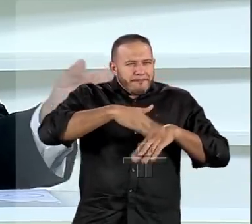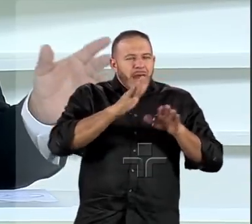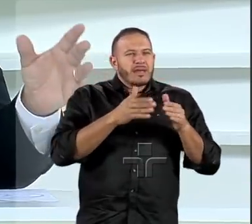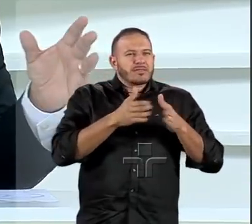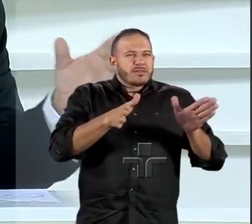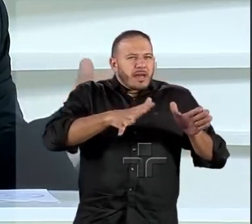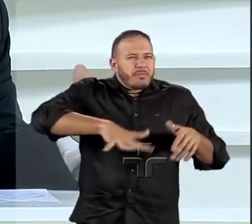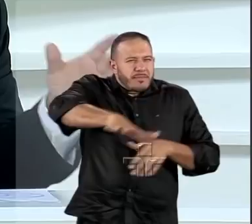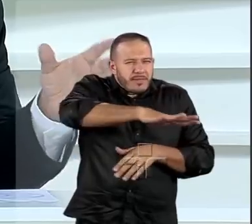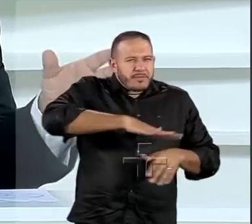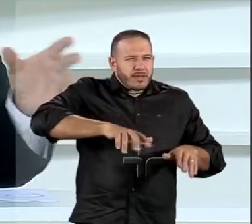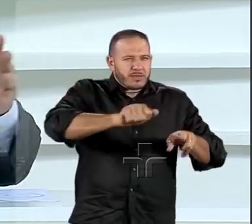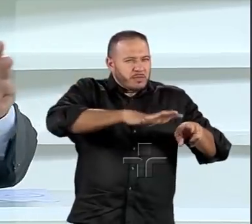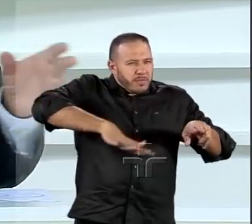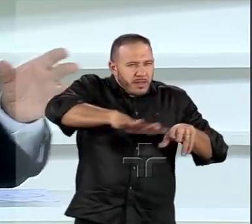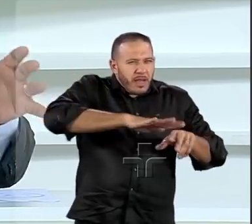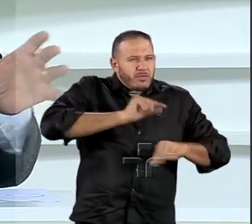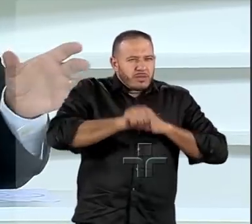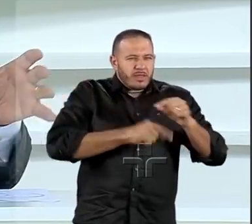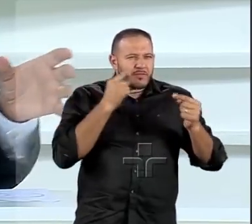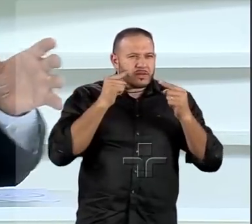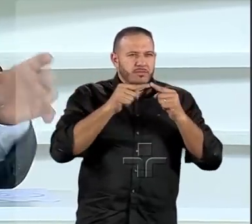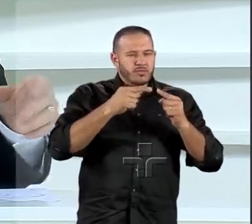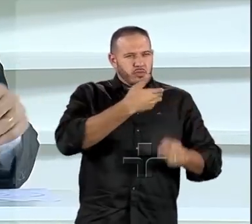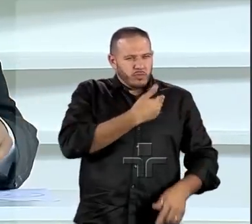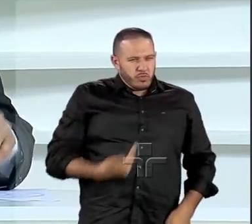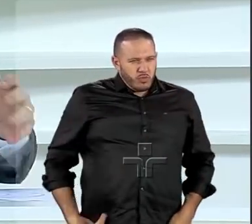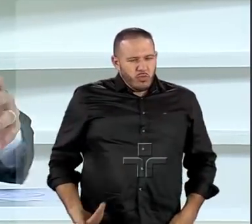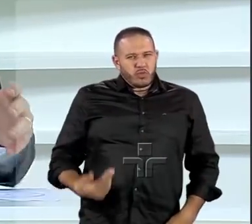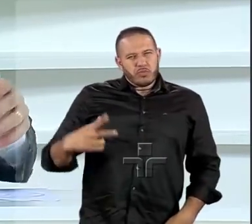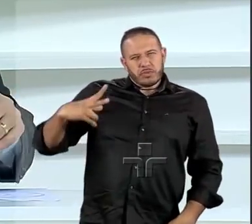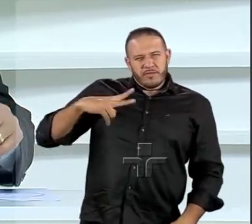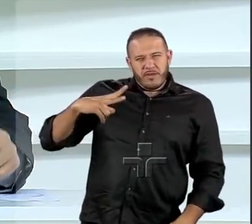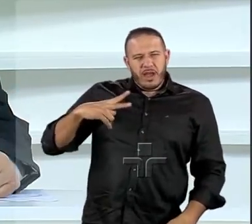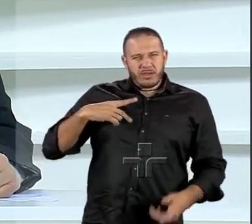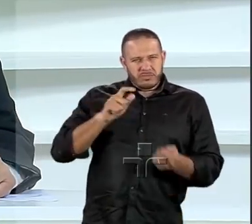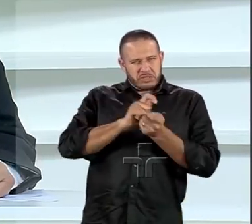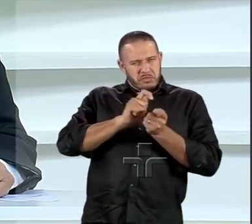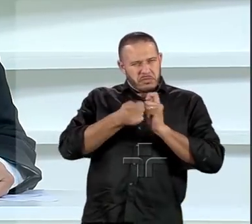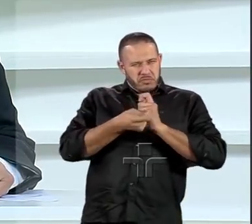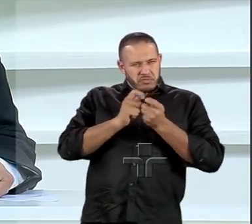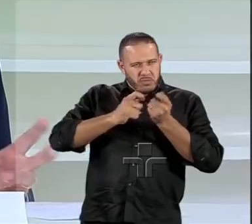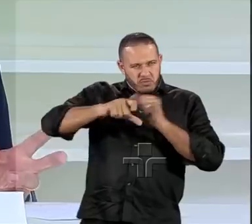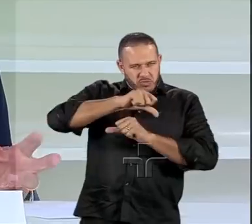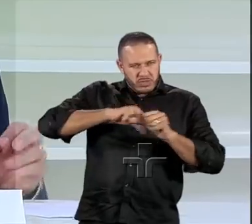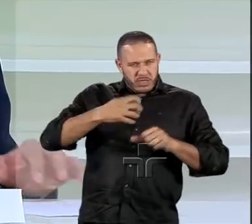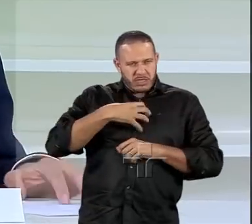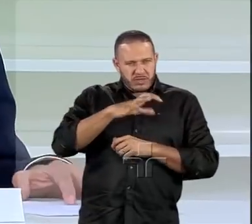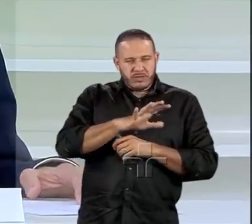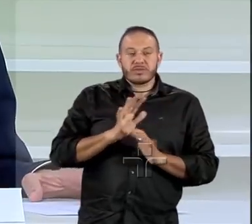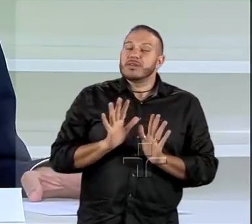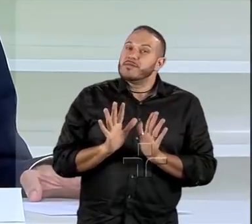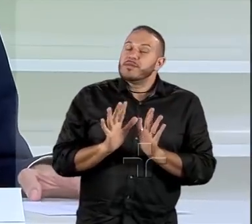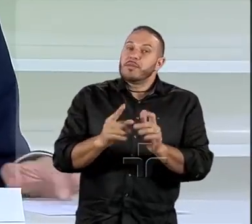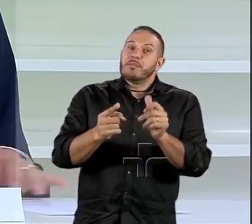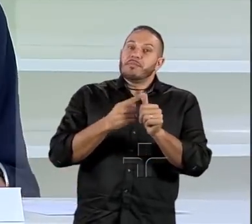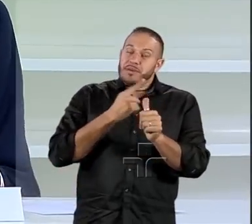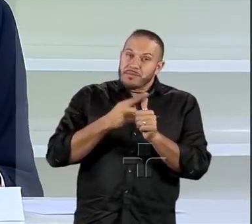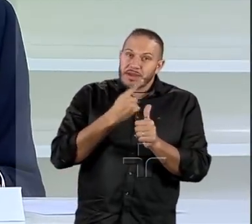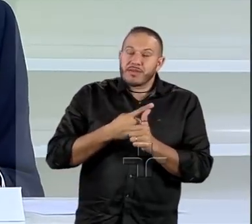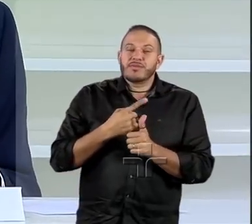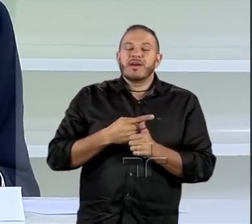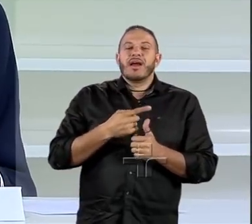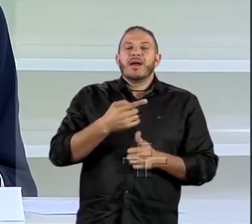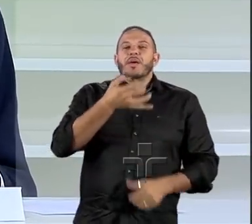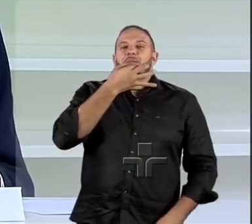a ver com essa relação público-privado aí, de dar uma readequada nisso? Primeiro, pôr a posição do presidente